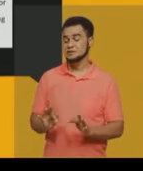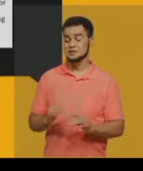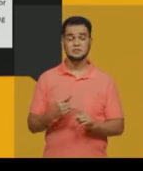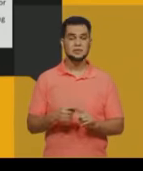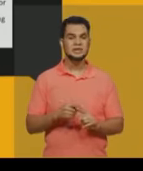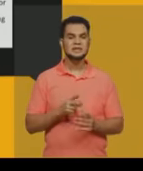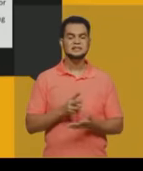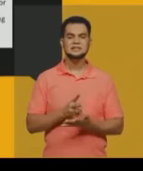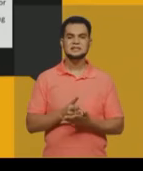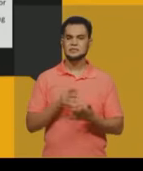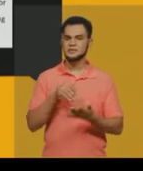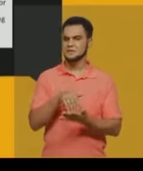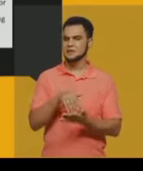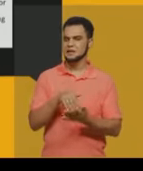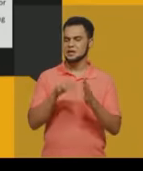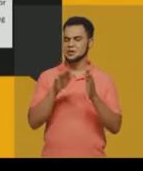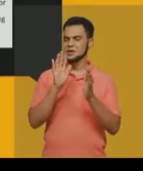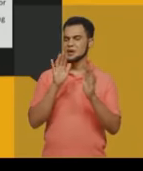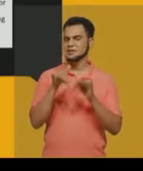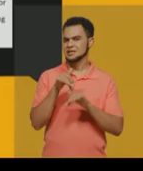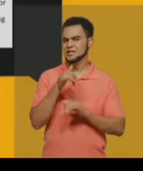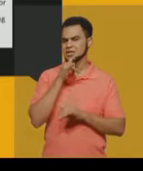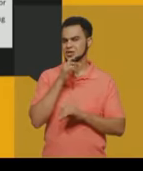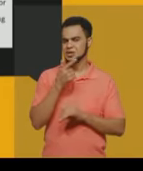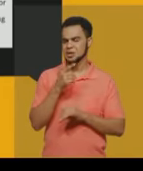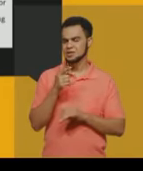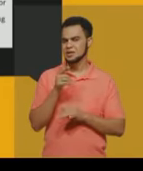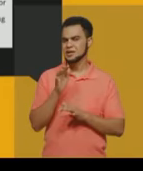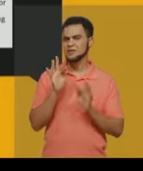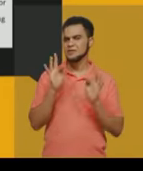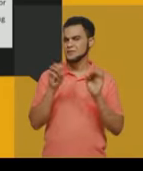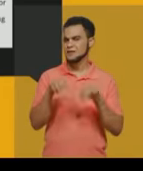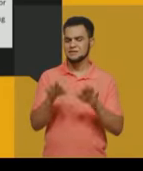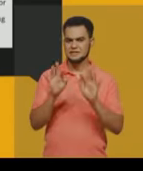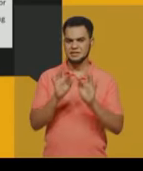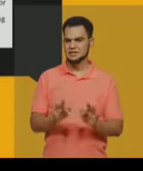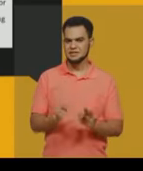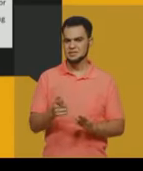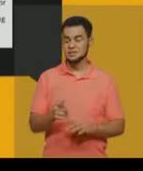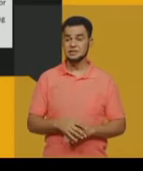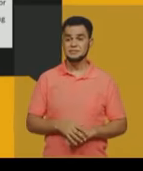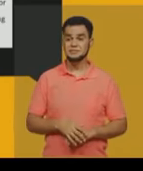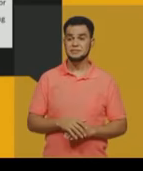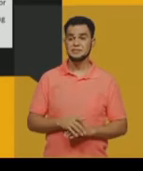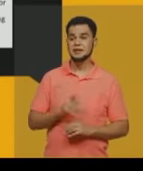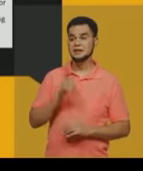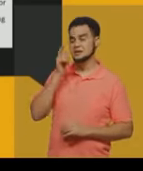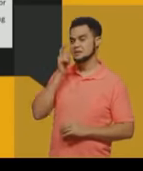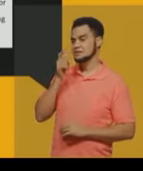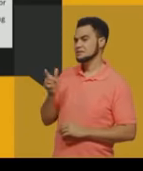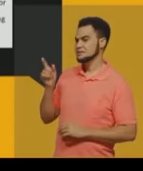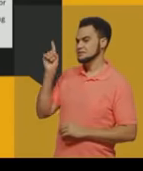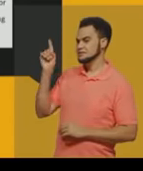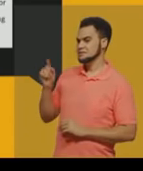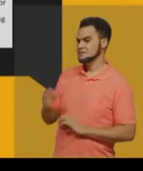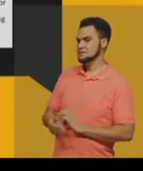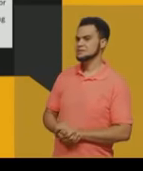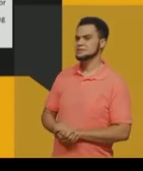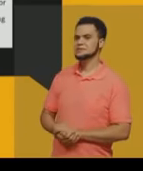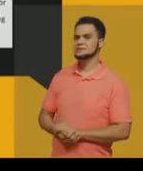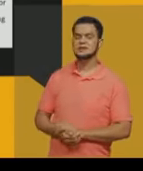é triste. Então não há um final feliz. É uma constatação dele. E aqui interessante esse outro. Never explain what you do.